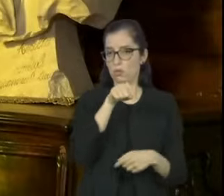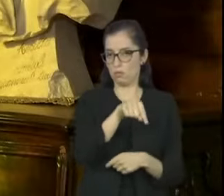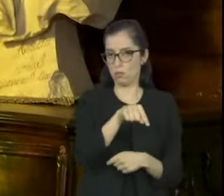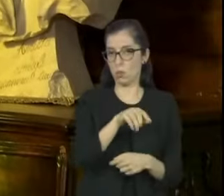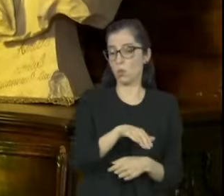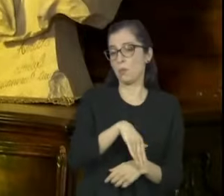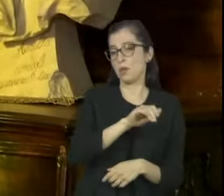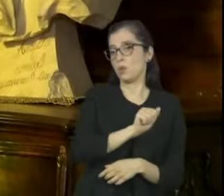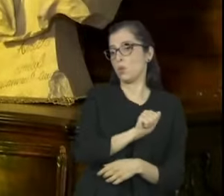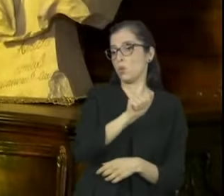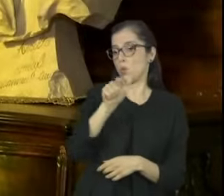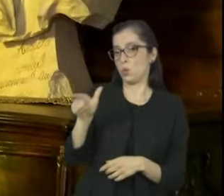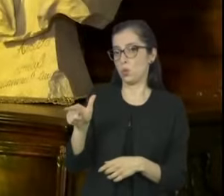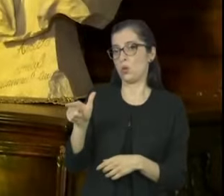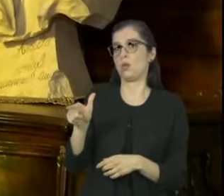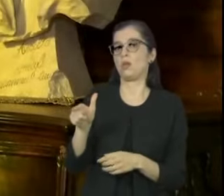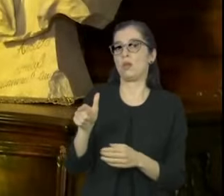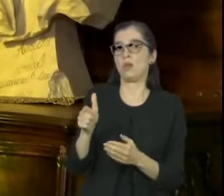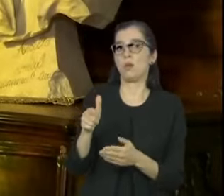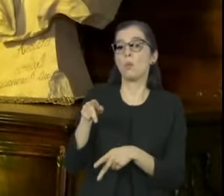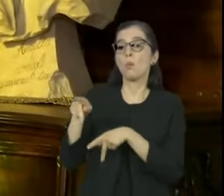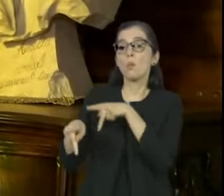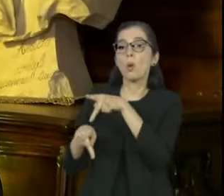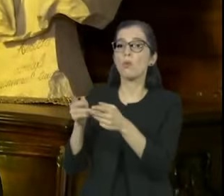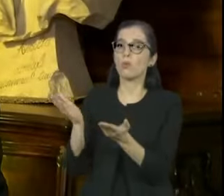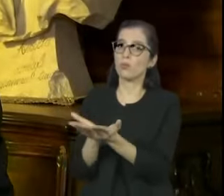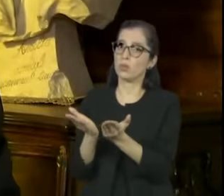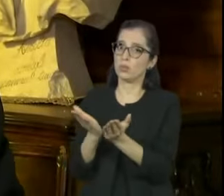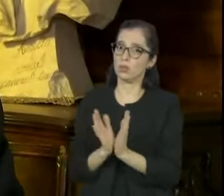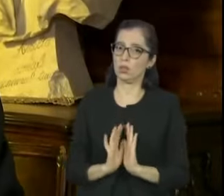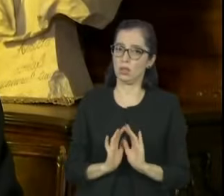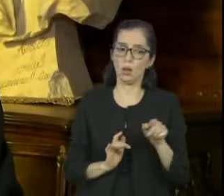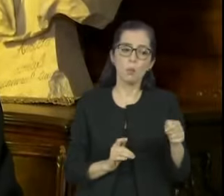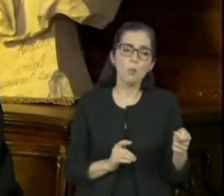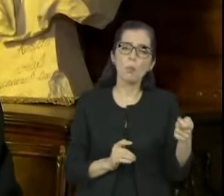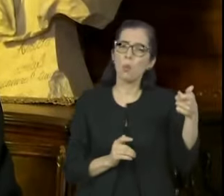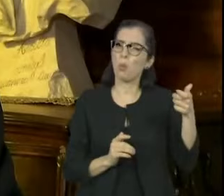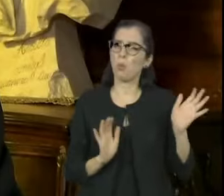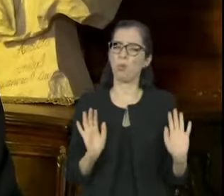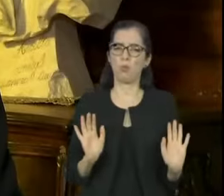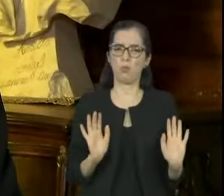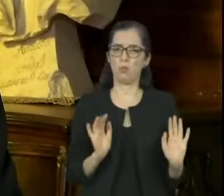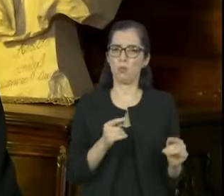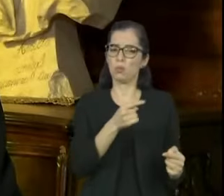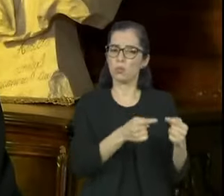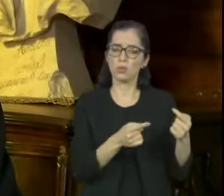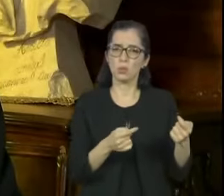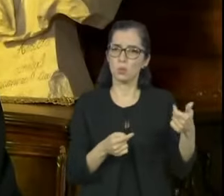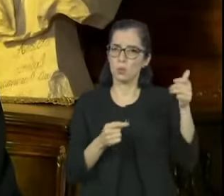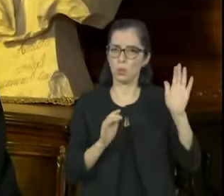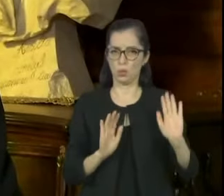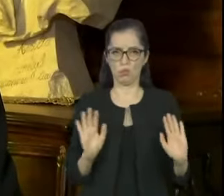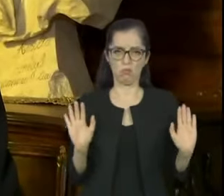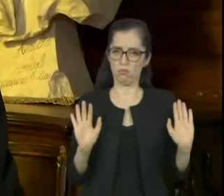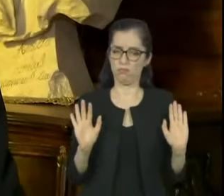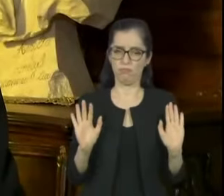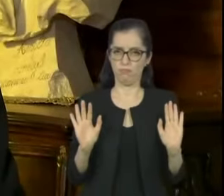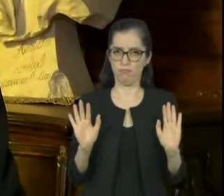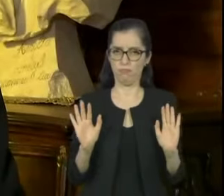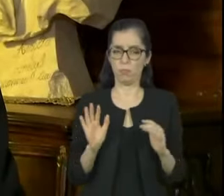de evangélicos na população Esse é o fato porque se deve isso a que se deve